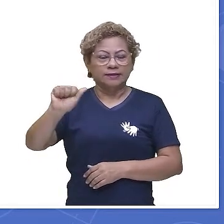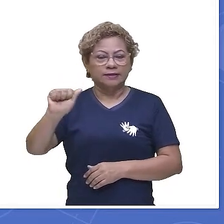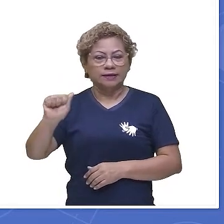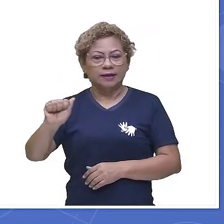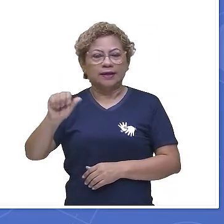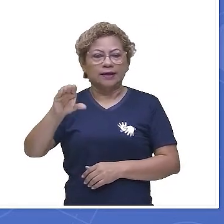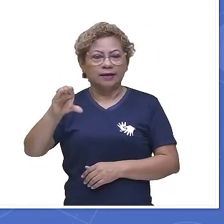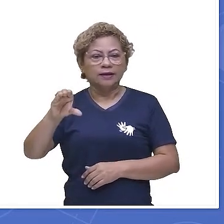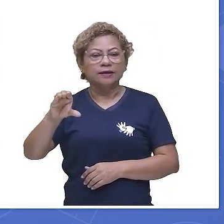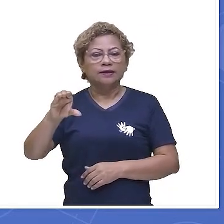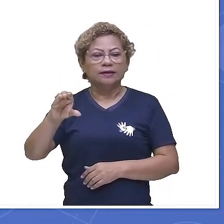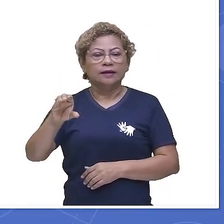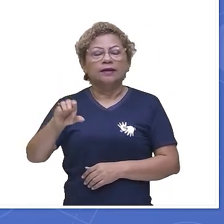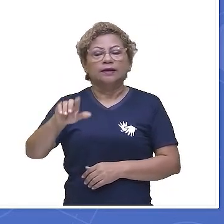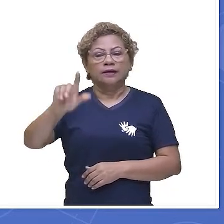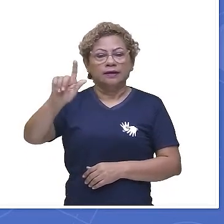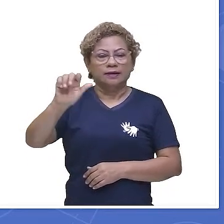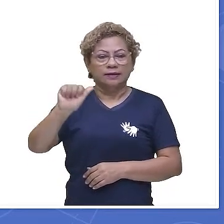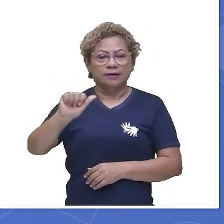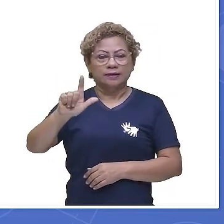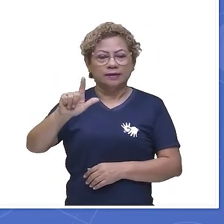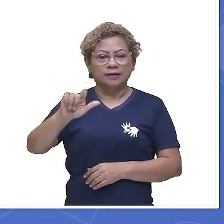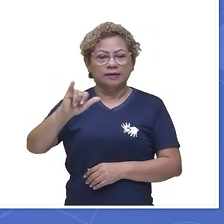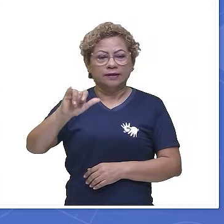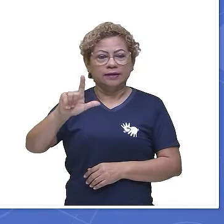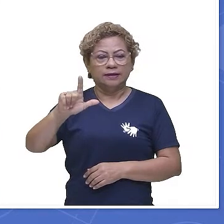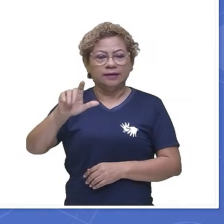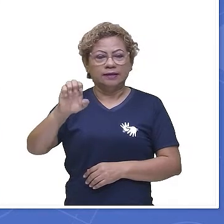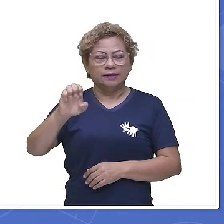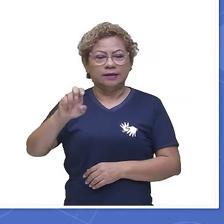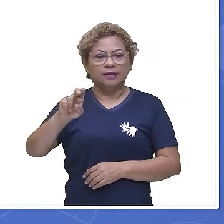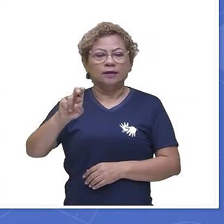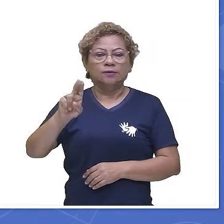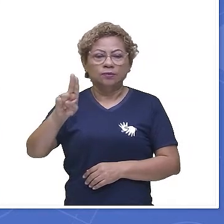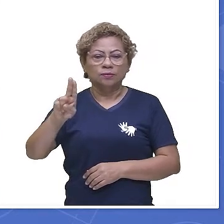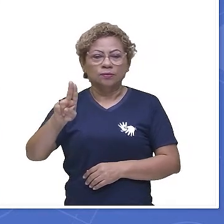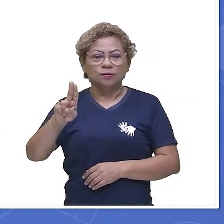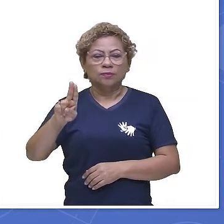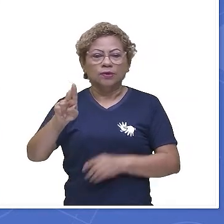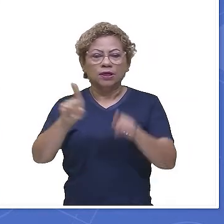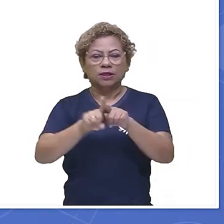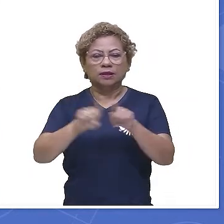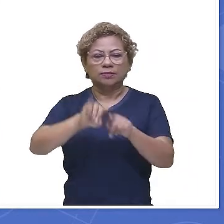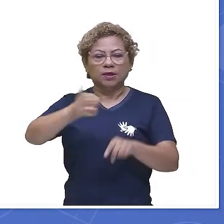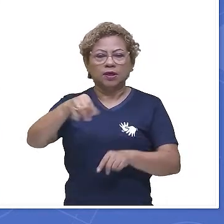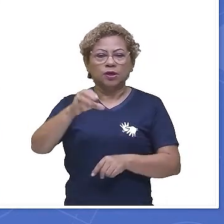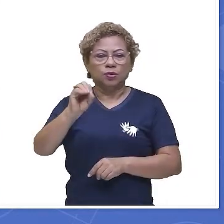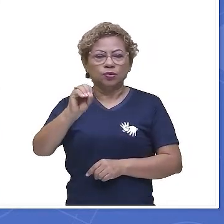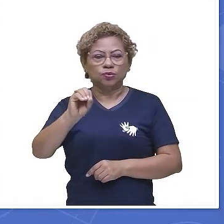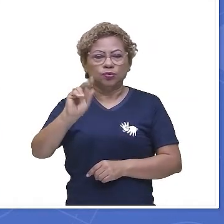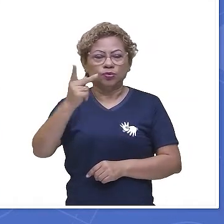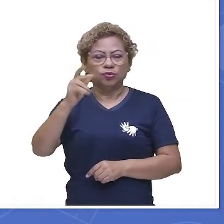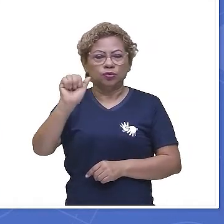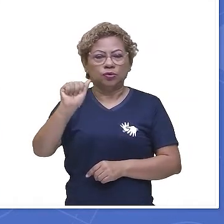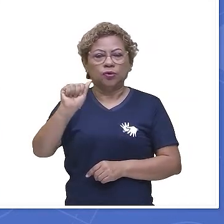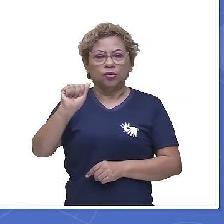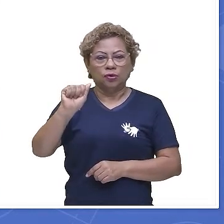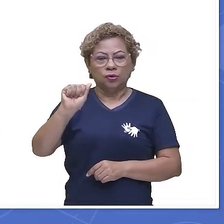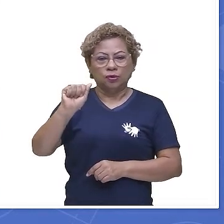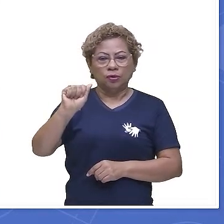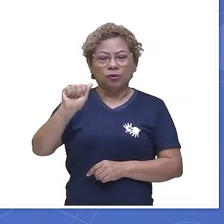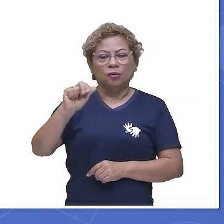aí foram nomes importantes que fizeram grandes descobertas para o avanço da física. Nós temos aí na imagem